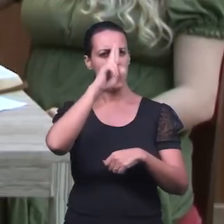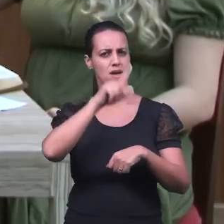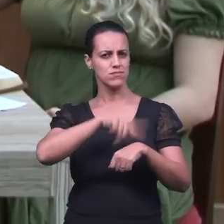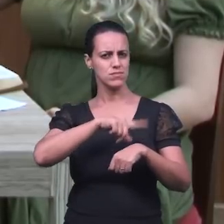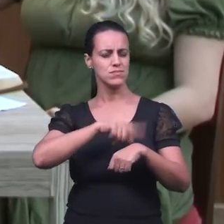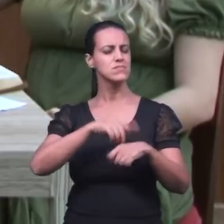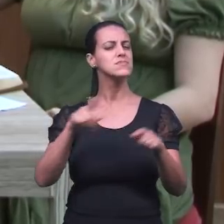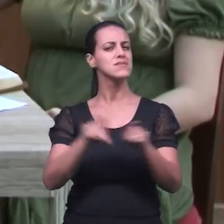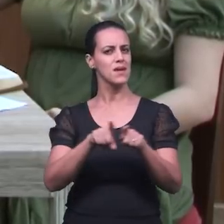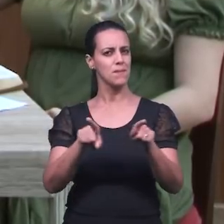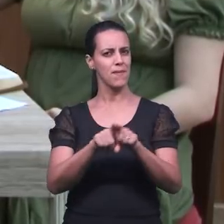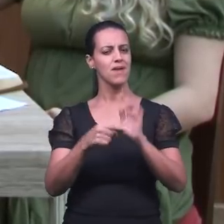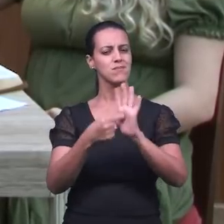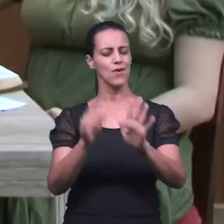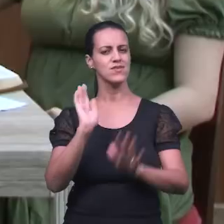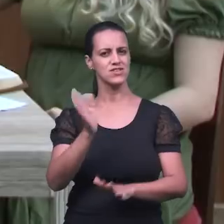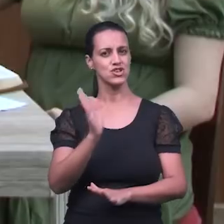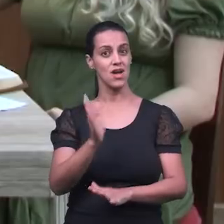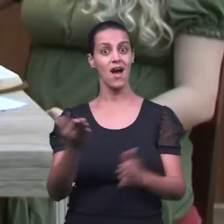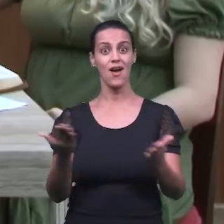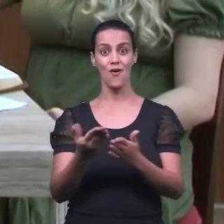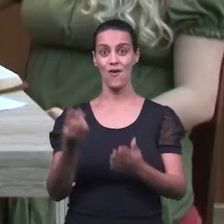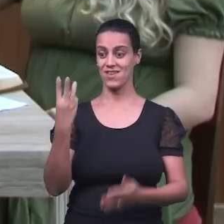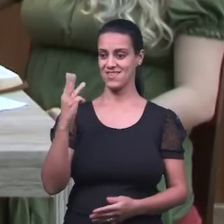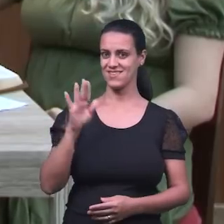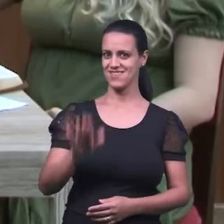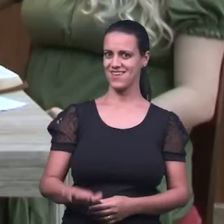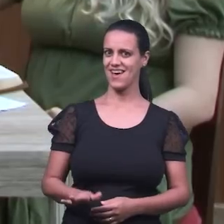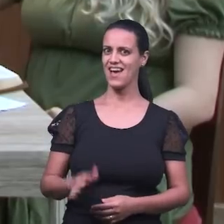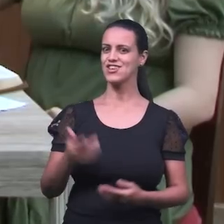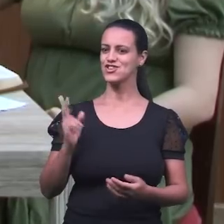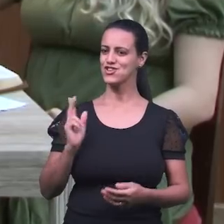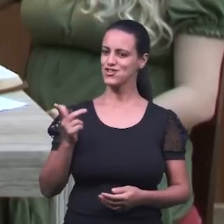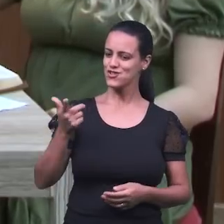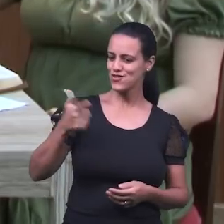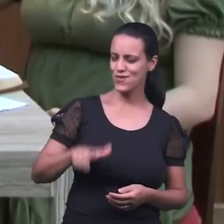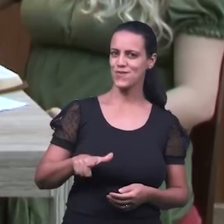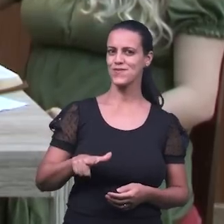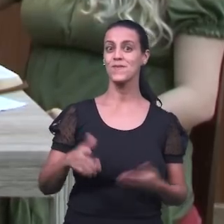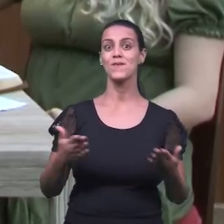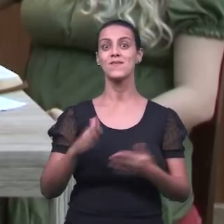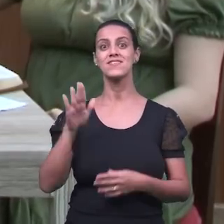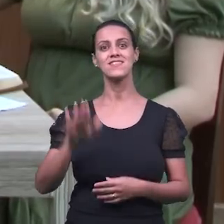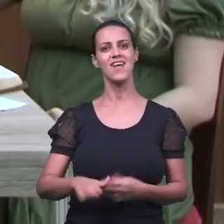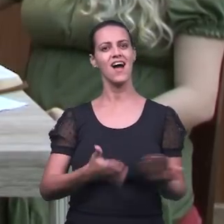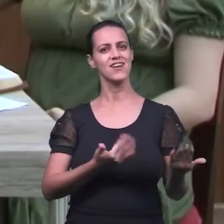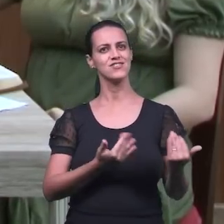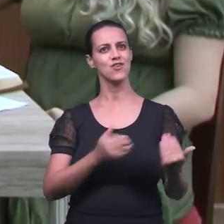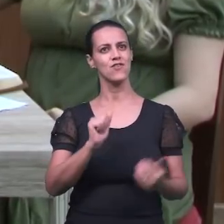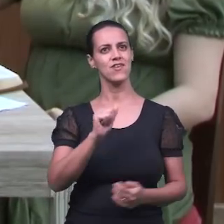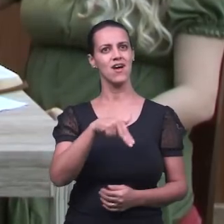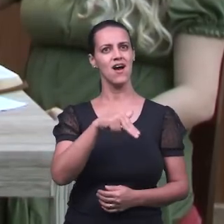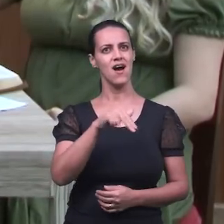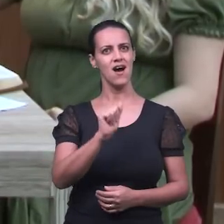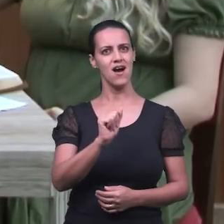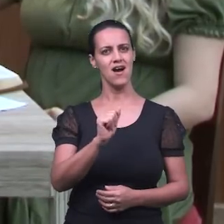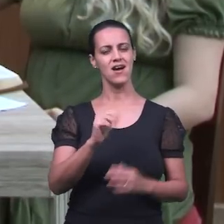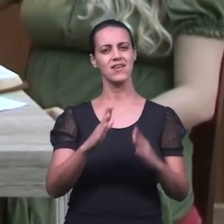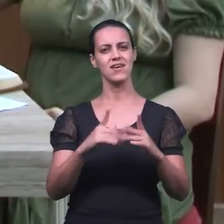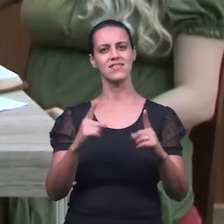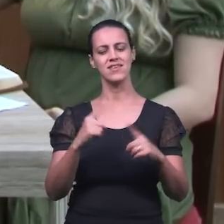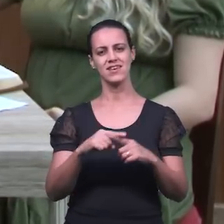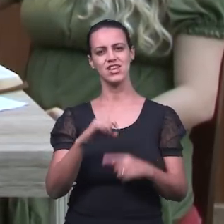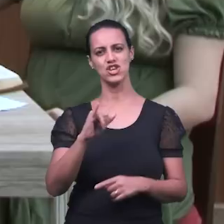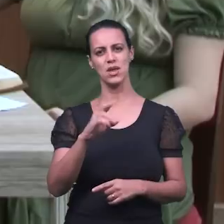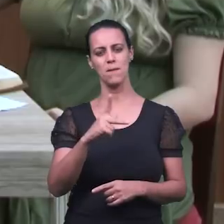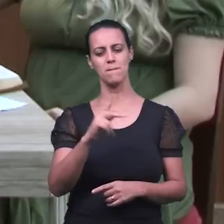E agora, como sempre, é a nossa vez. Então, temos aqui nesta tarde conosco a jovem Ana Beatriz, da Igreja de Ipanema.